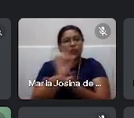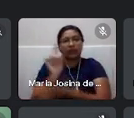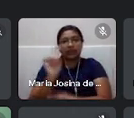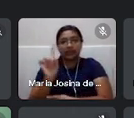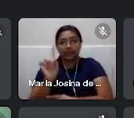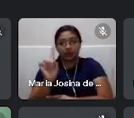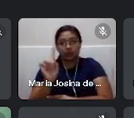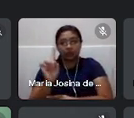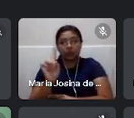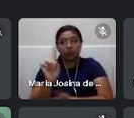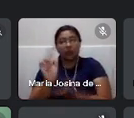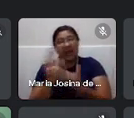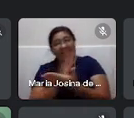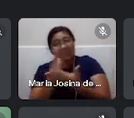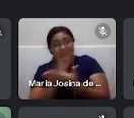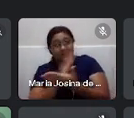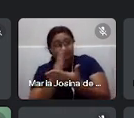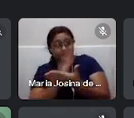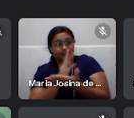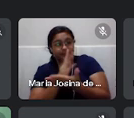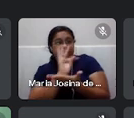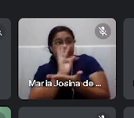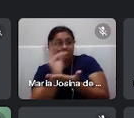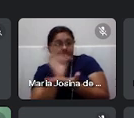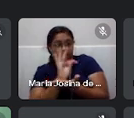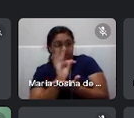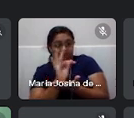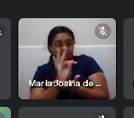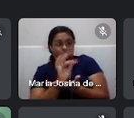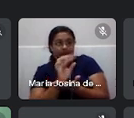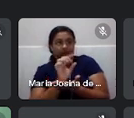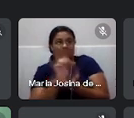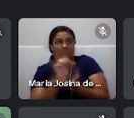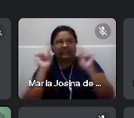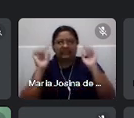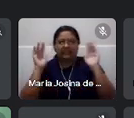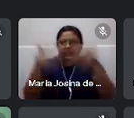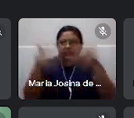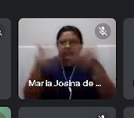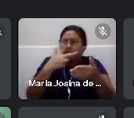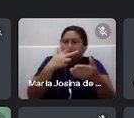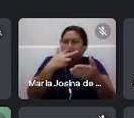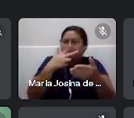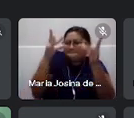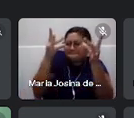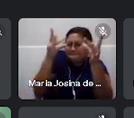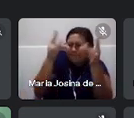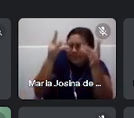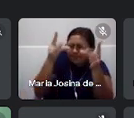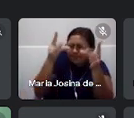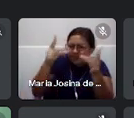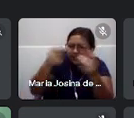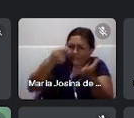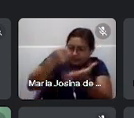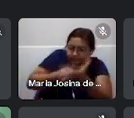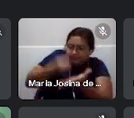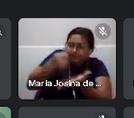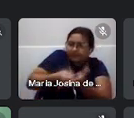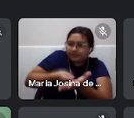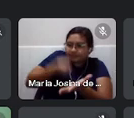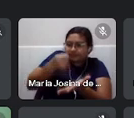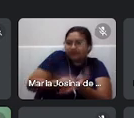foi algum tutor que ele foi mais é, ele foi